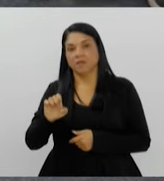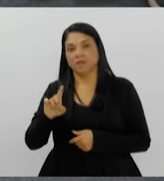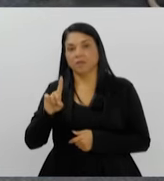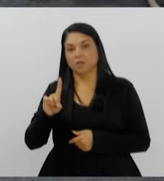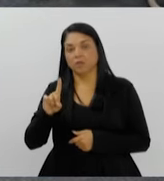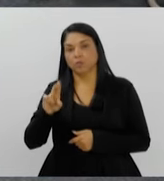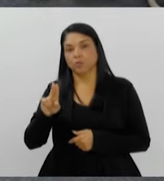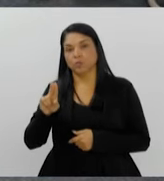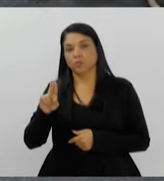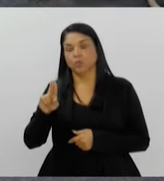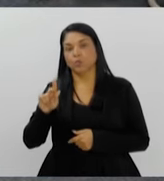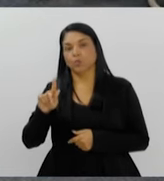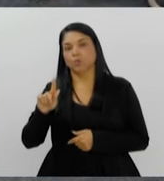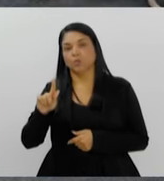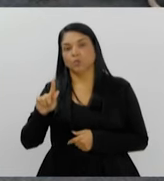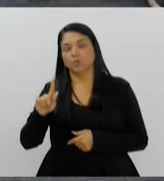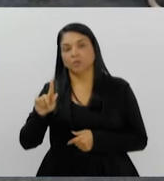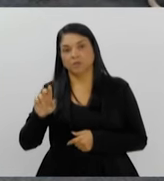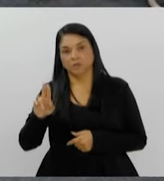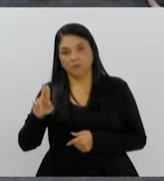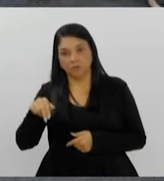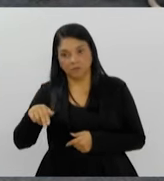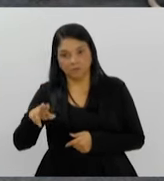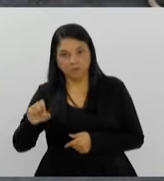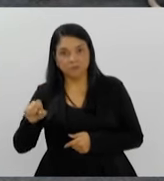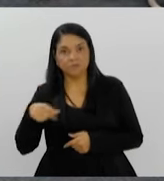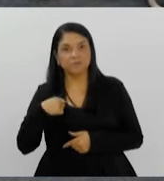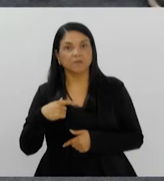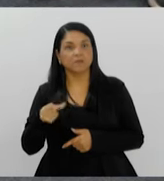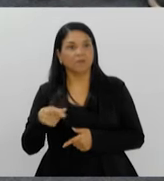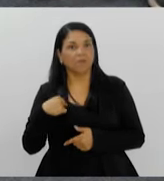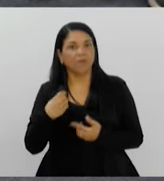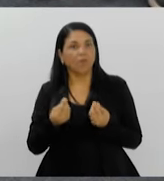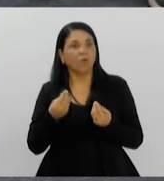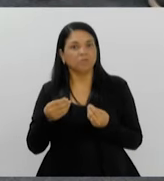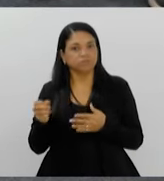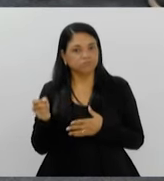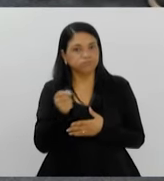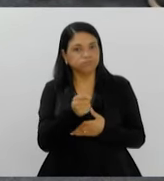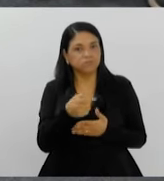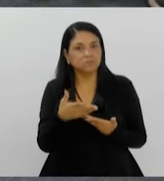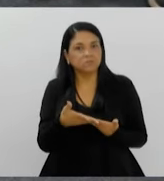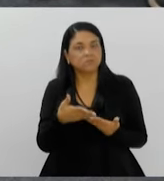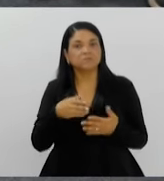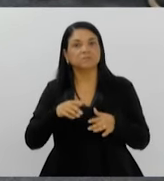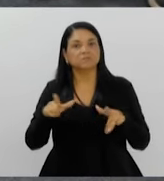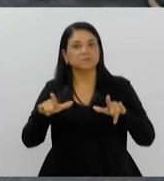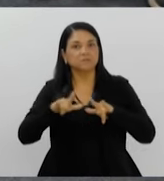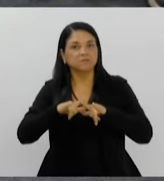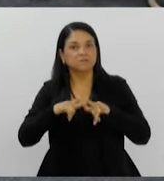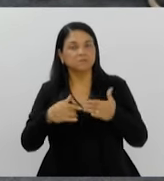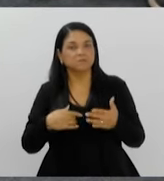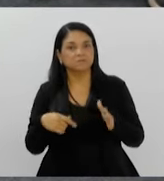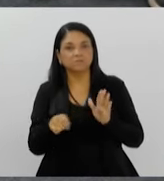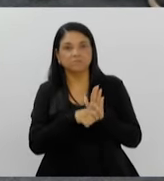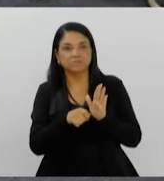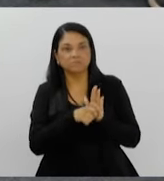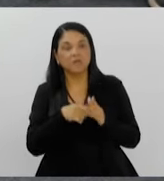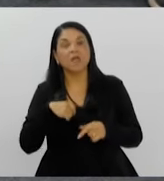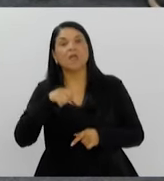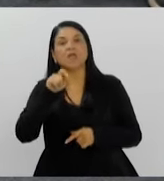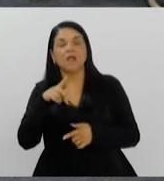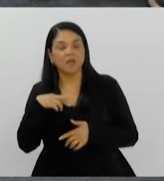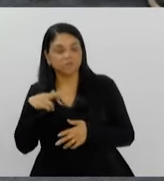tráfico desse mesmo traficante para que cheg já falei isso aqui na Tribuna Mas quem realmente entrou fazendo